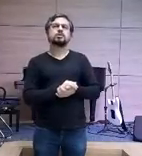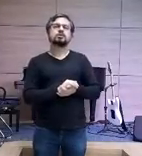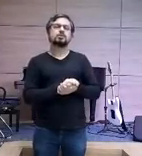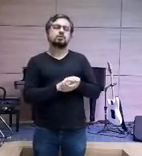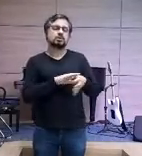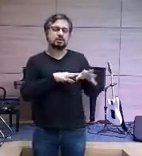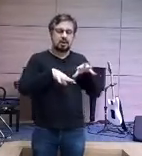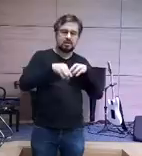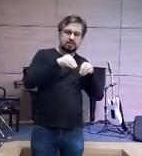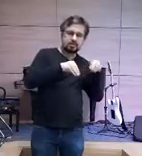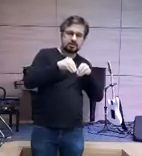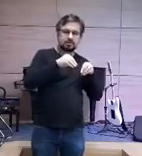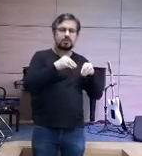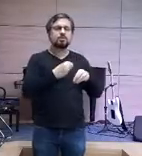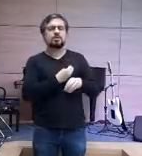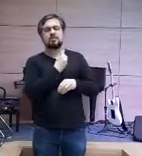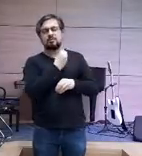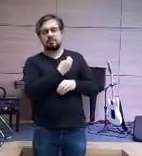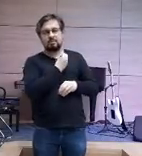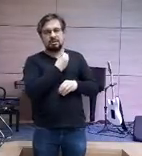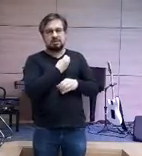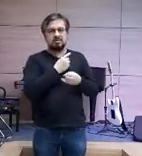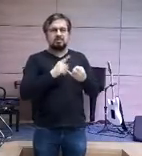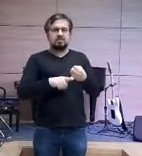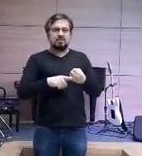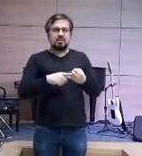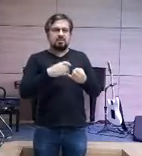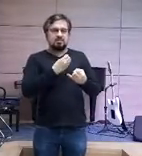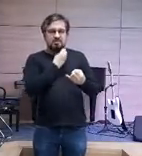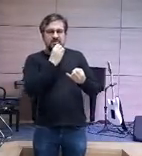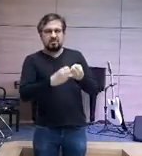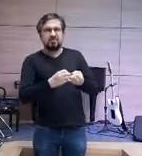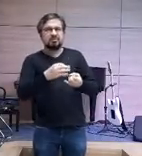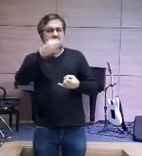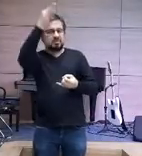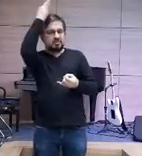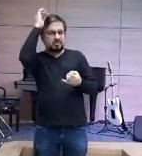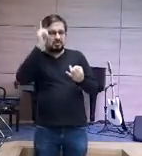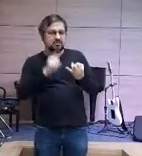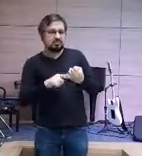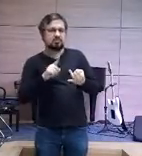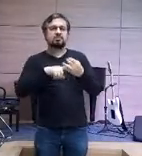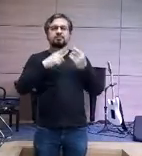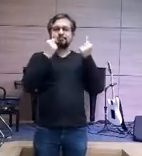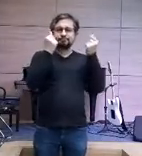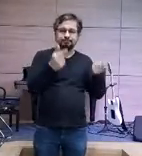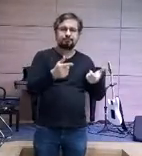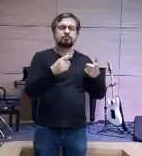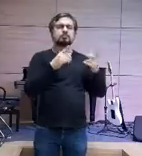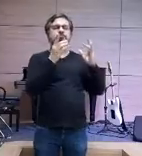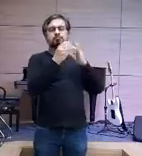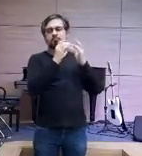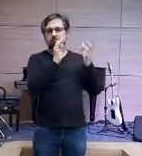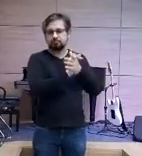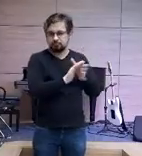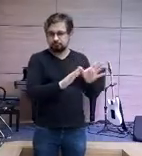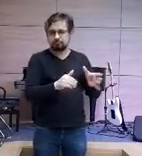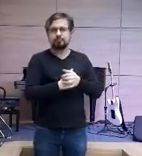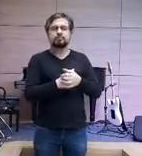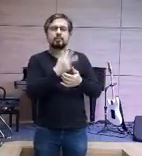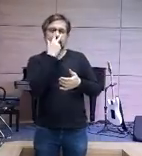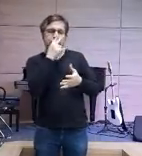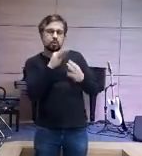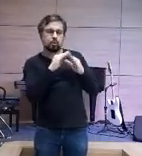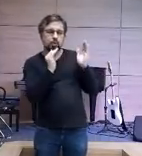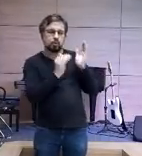nós ajustamos a nossa vida seja ela espiritual seja ela financeira se gela conjugal seja ela profissional quando está tudo ajusta